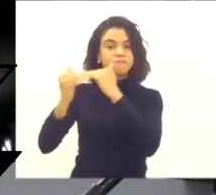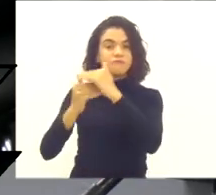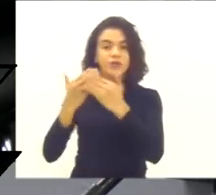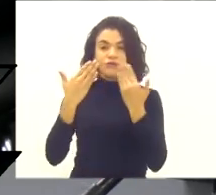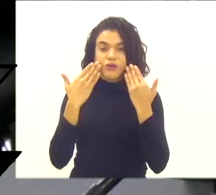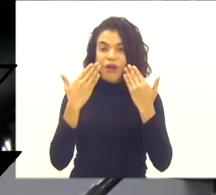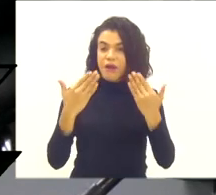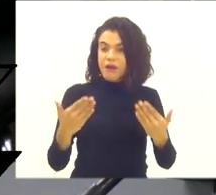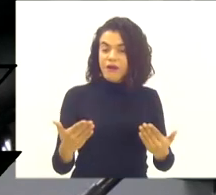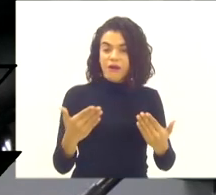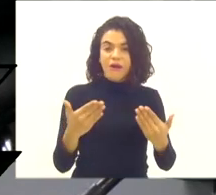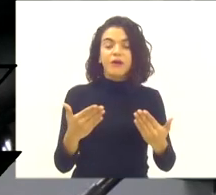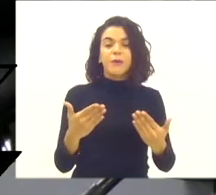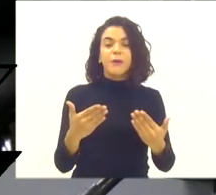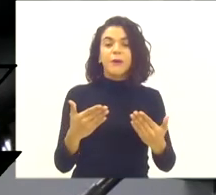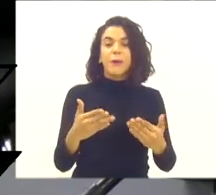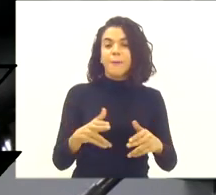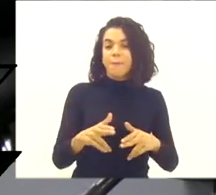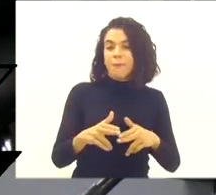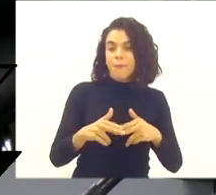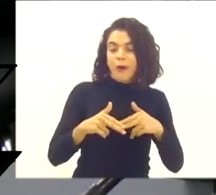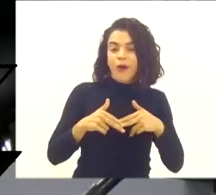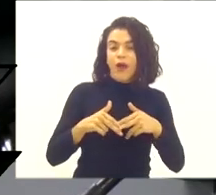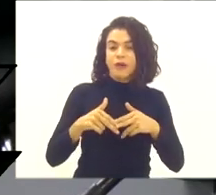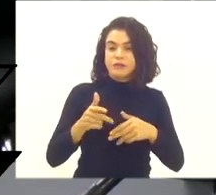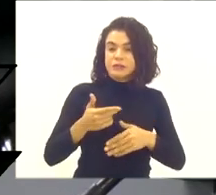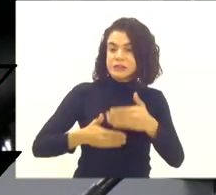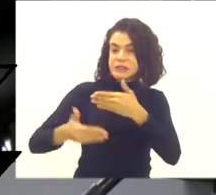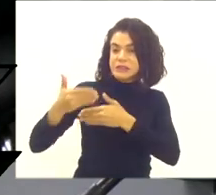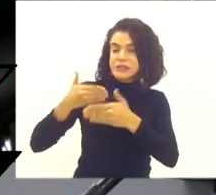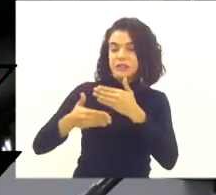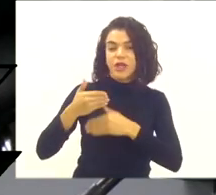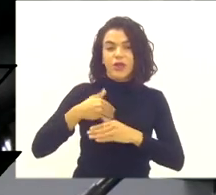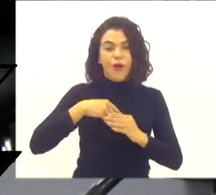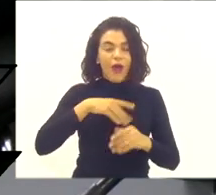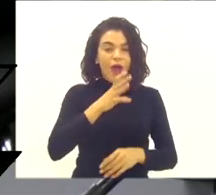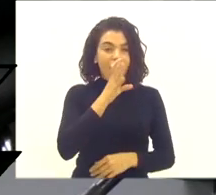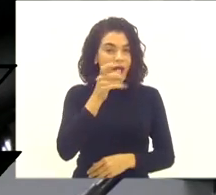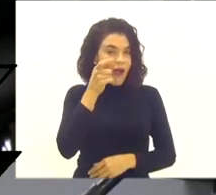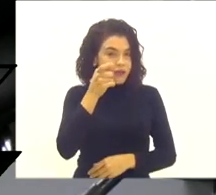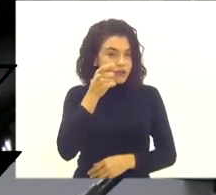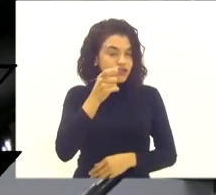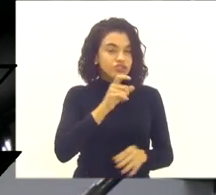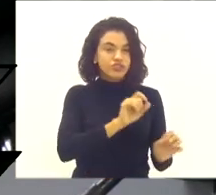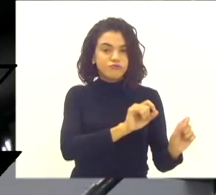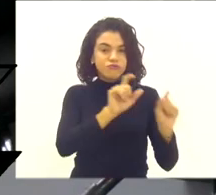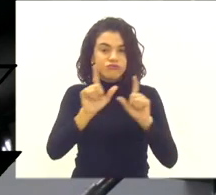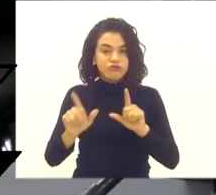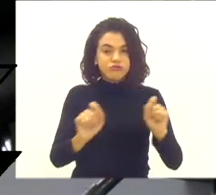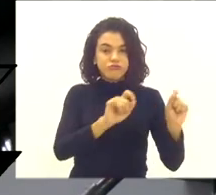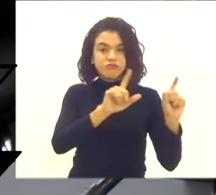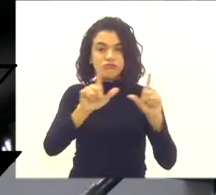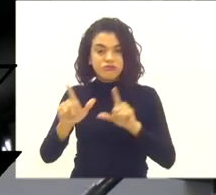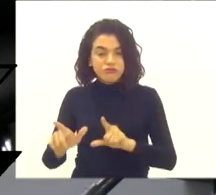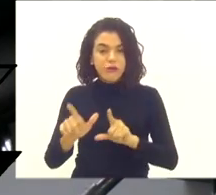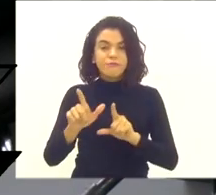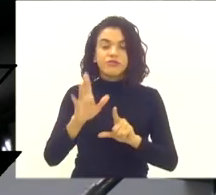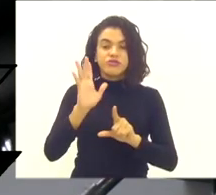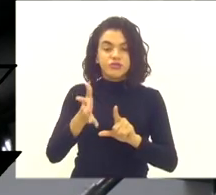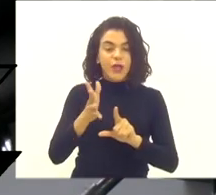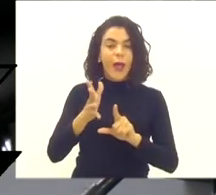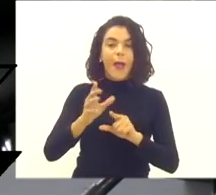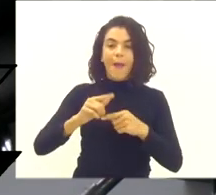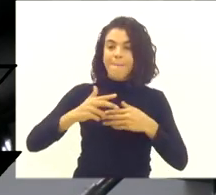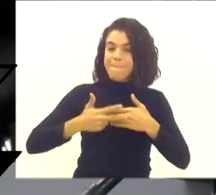Evidente pelas sessões anteriores eu tava dando uma olhada né nas sessões anteriores Eu acho que já trouxe bastante frutos